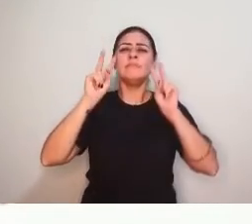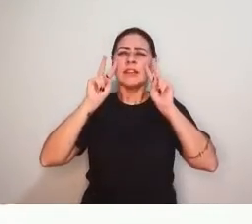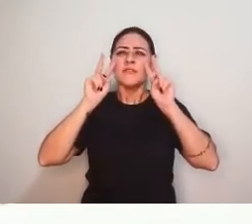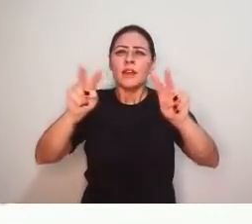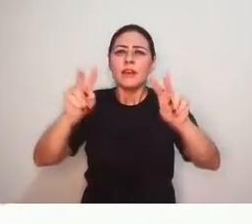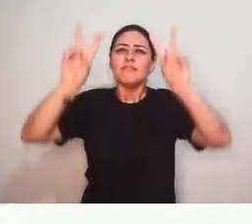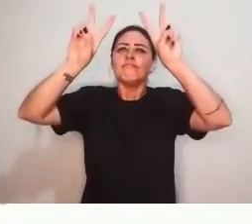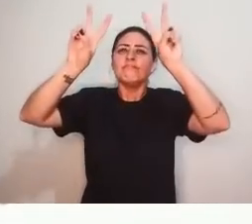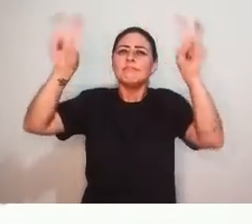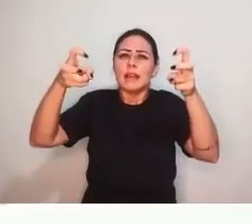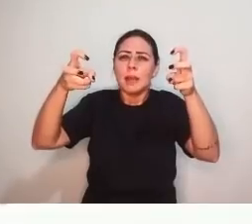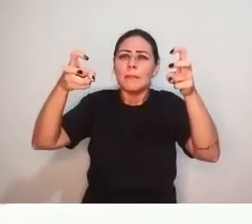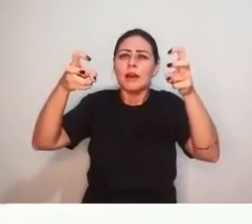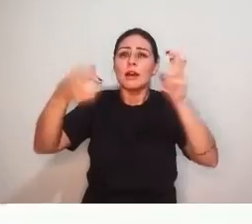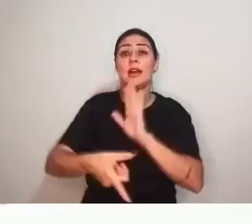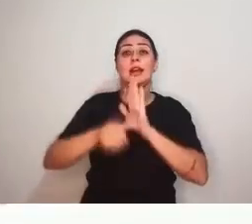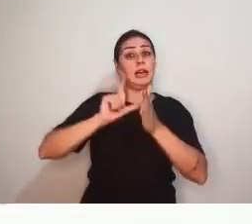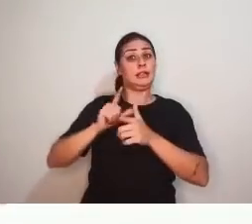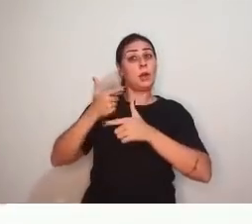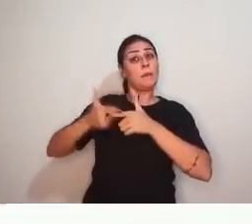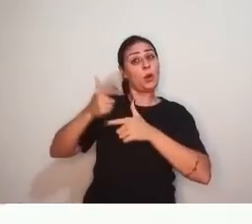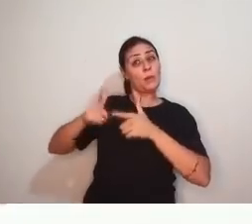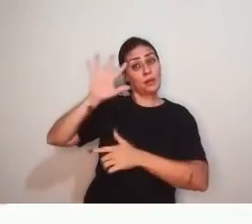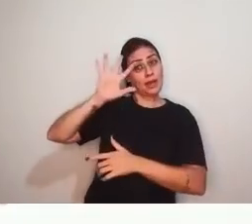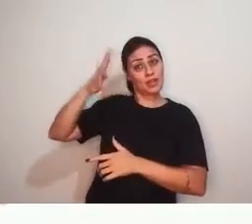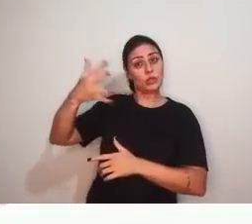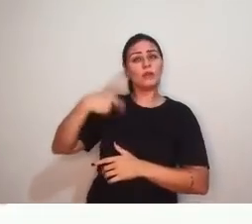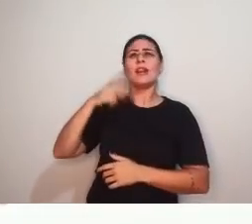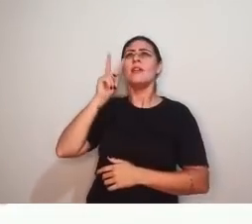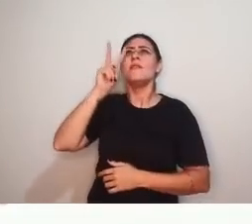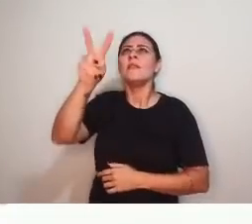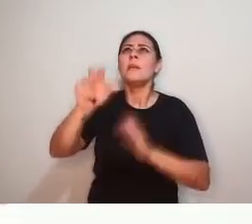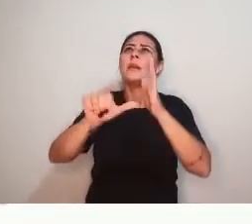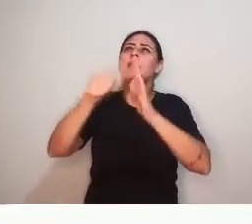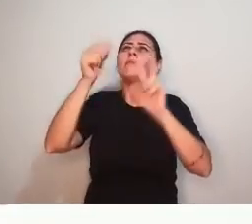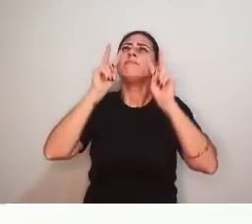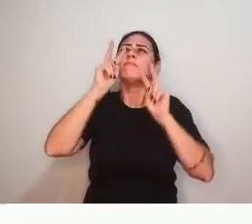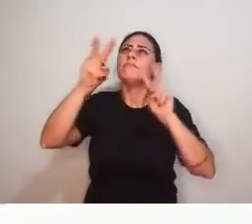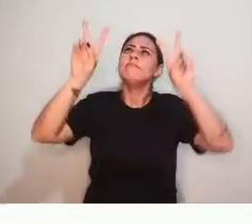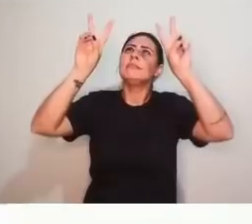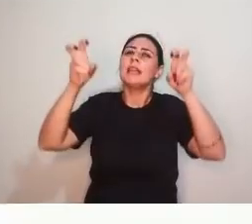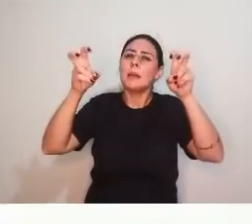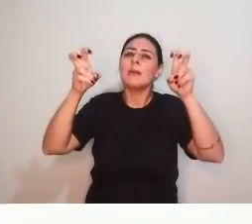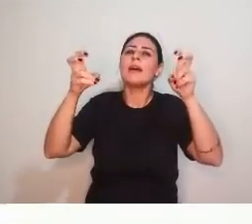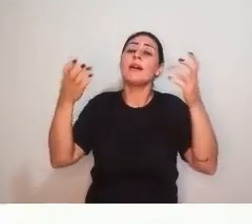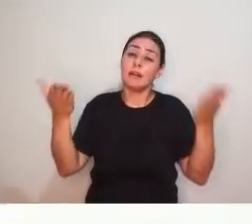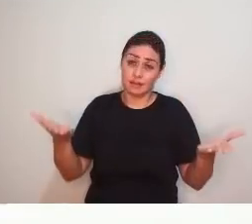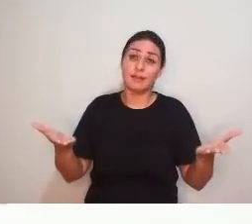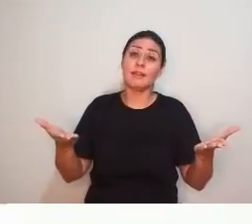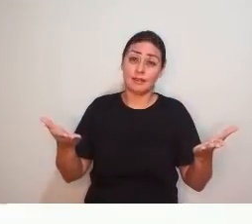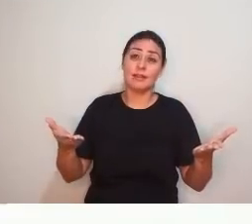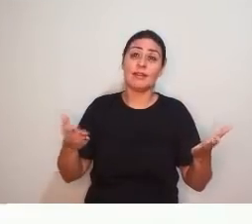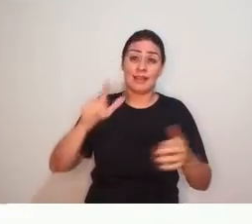contato com o componente que precede a problematização, que vai ser trabalhado pelo professor. Então, a Flipped Classroom,